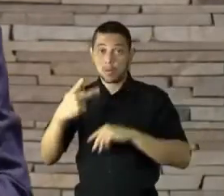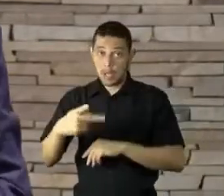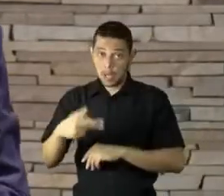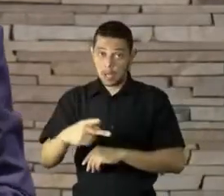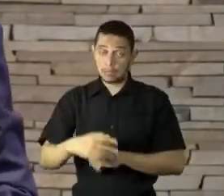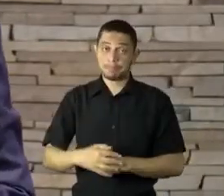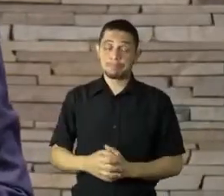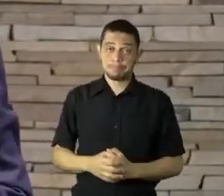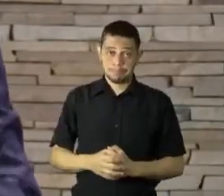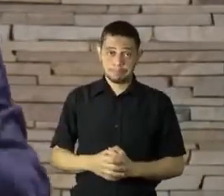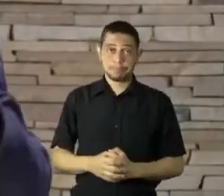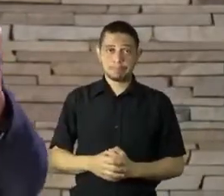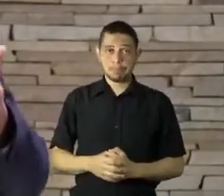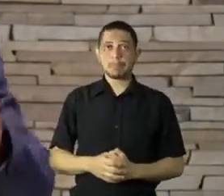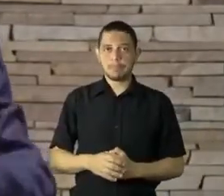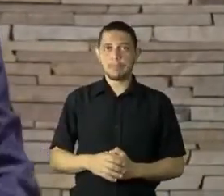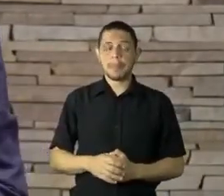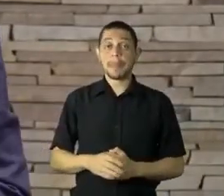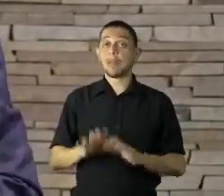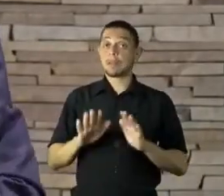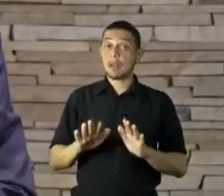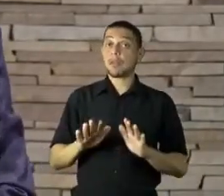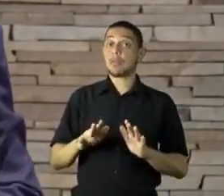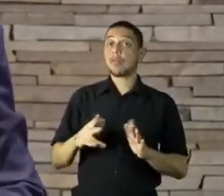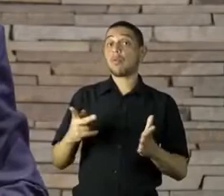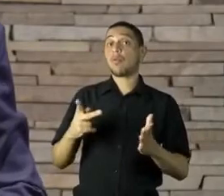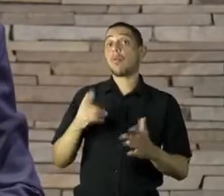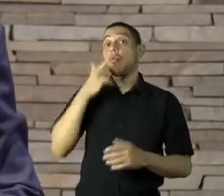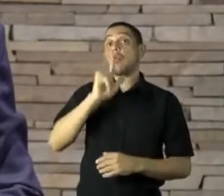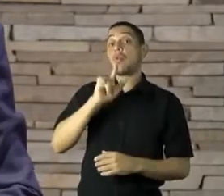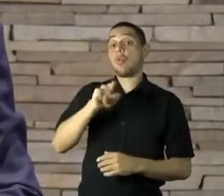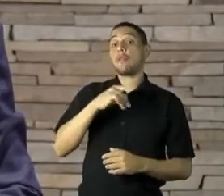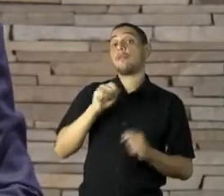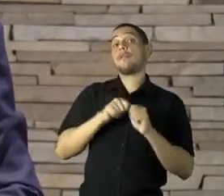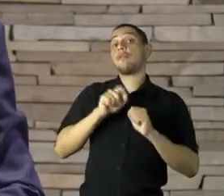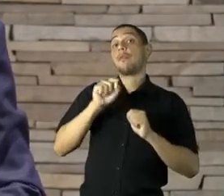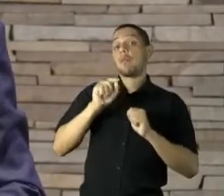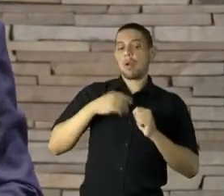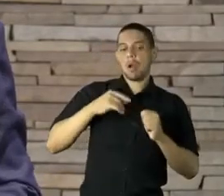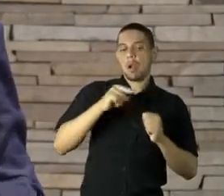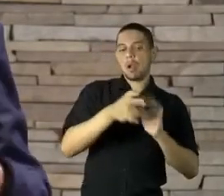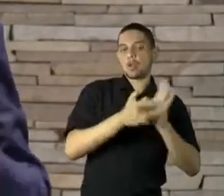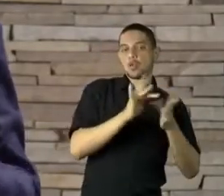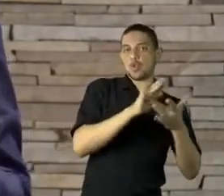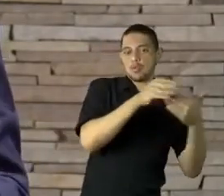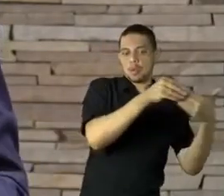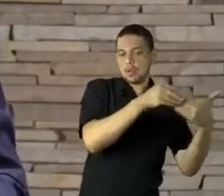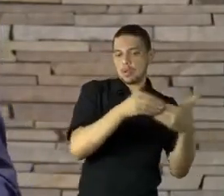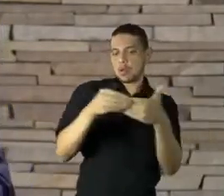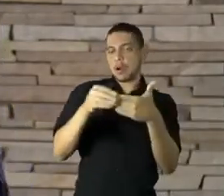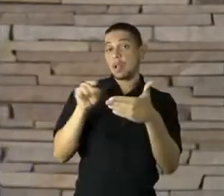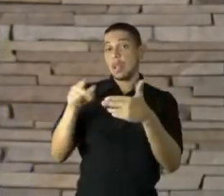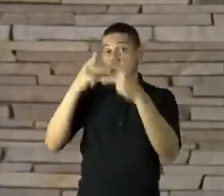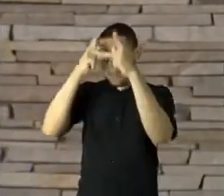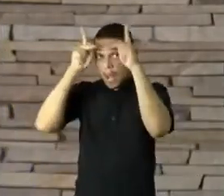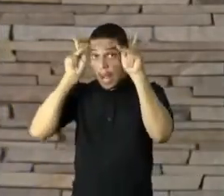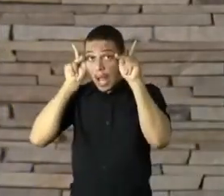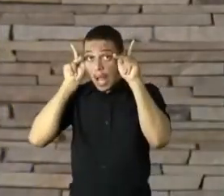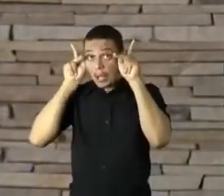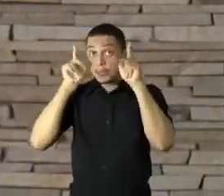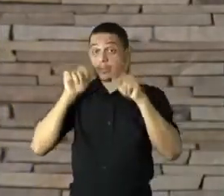finalmente conseguiram então levar o caso para Pilatos e Pilatos estava buscando